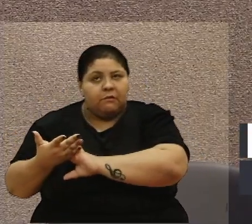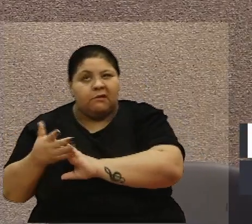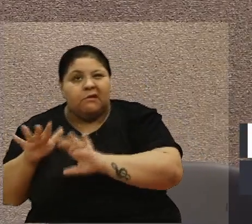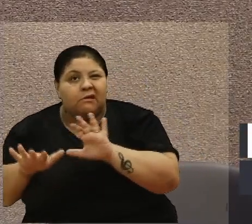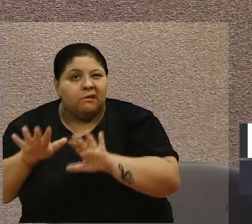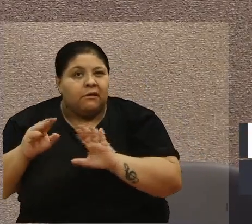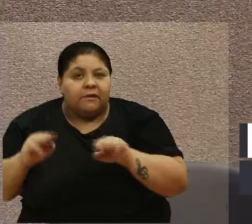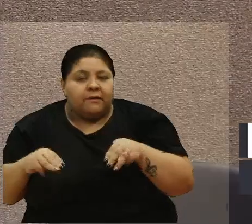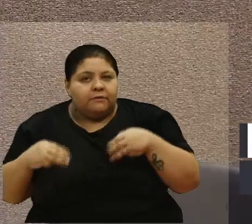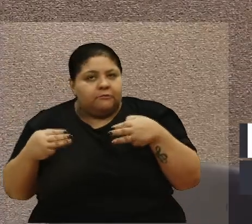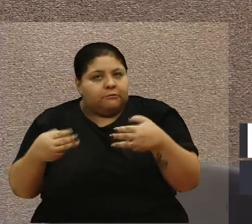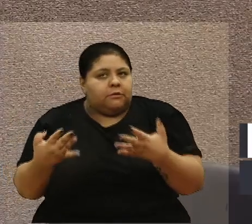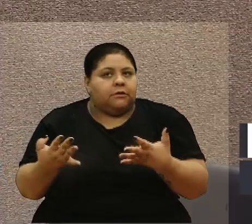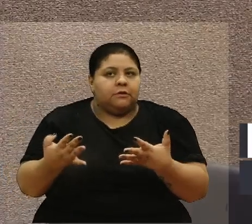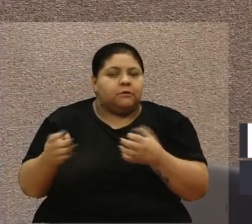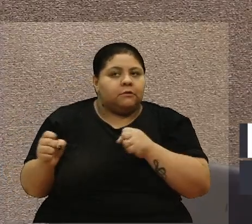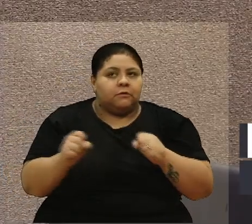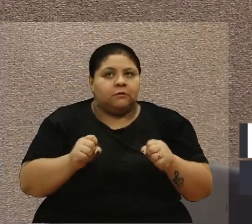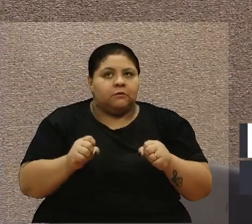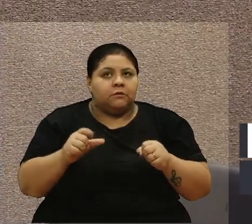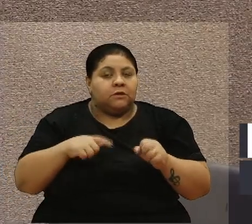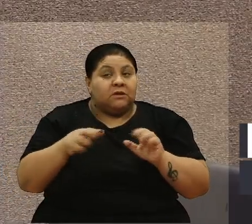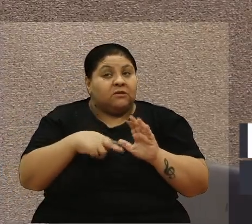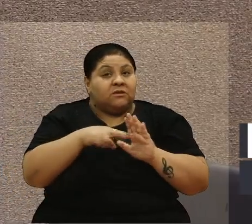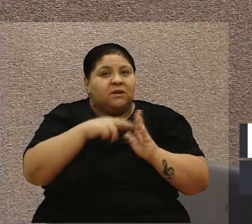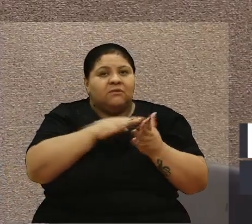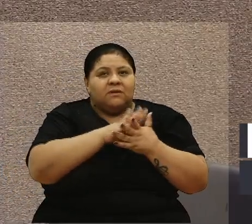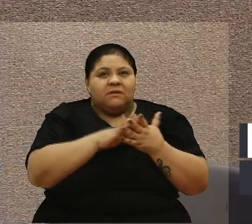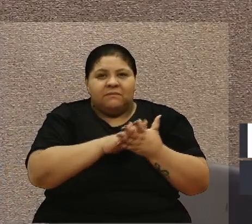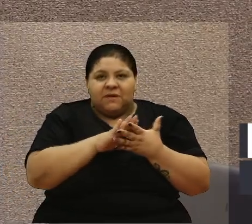essa moção possa não ter resultado nenhum.